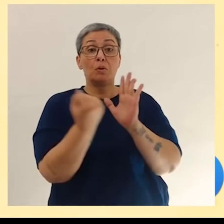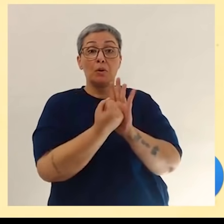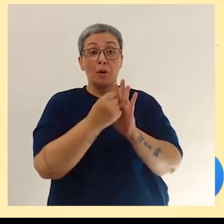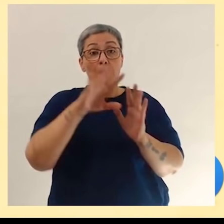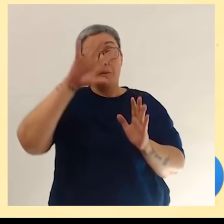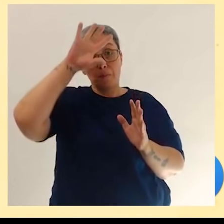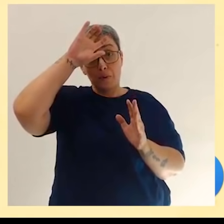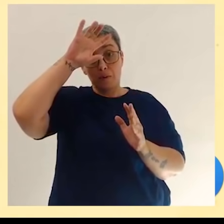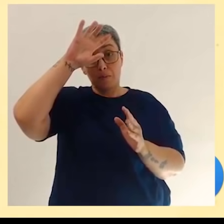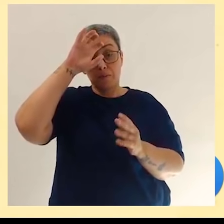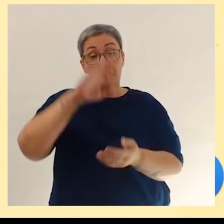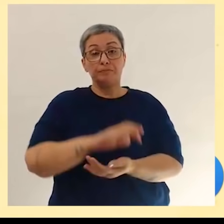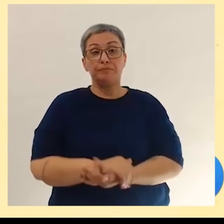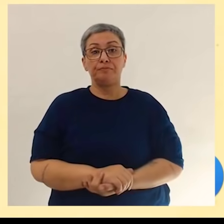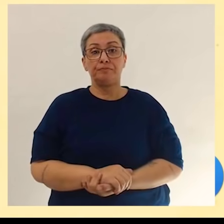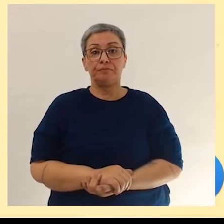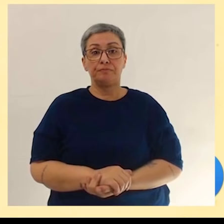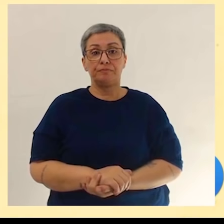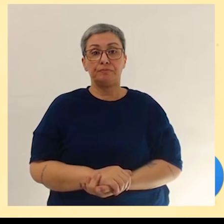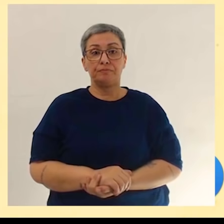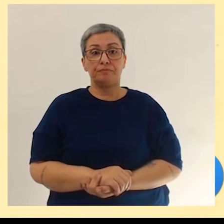considerados marcos de memória.